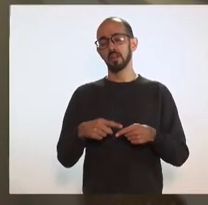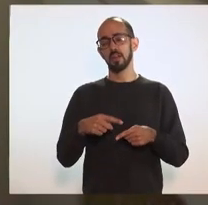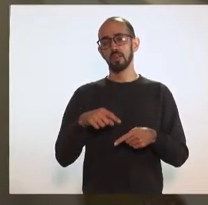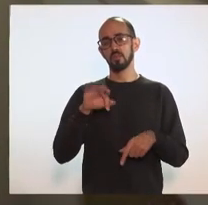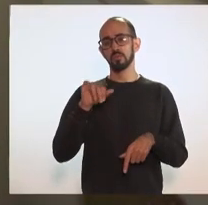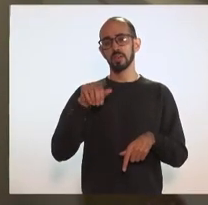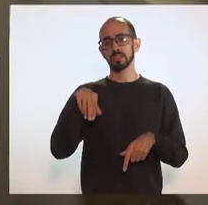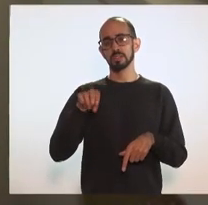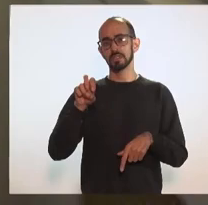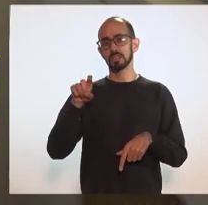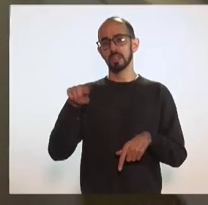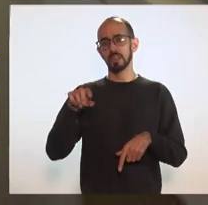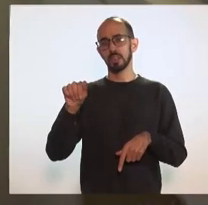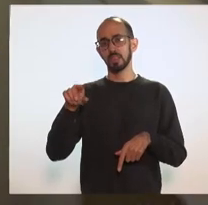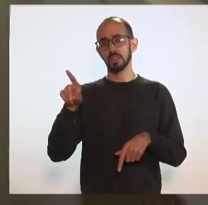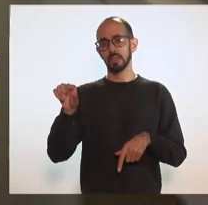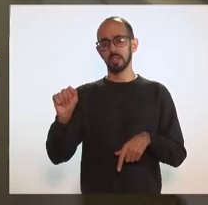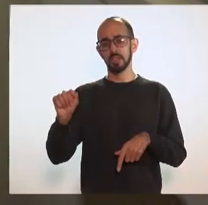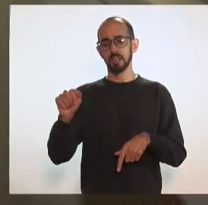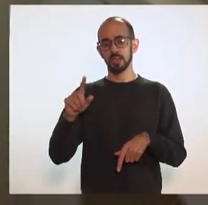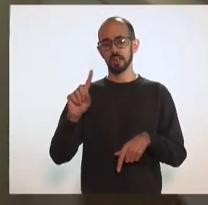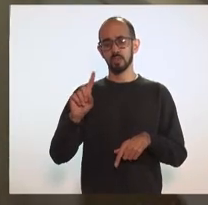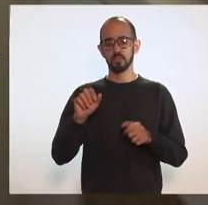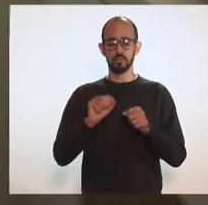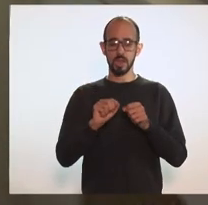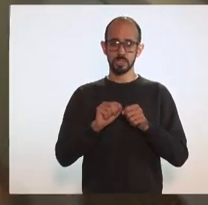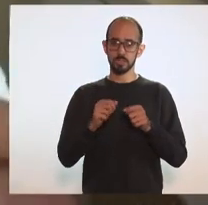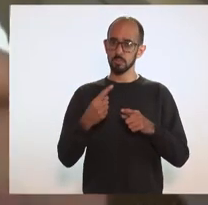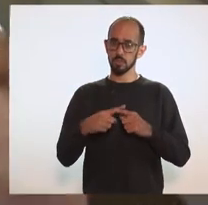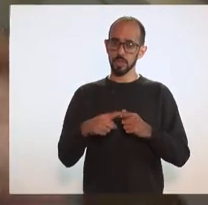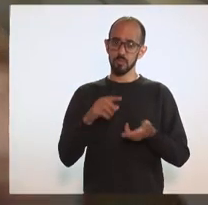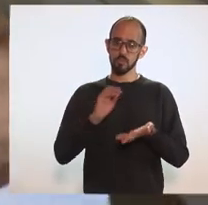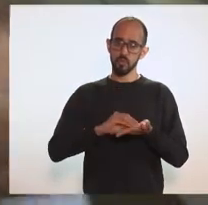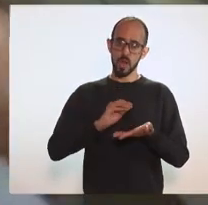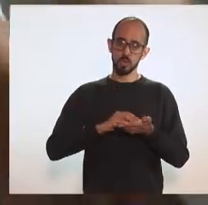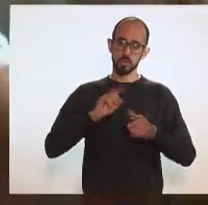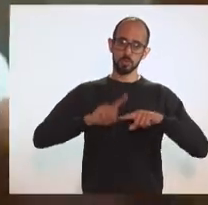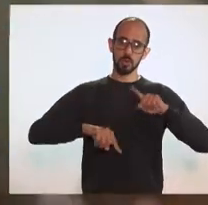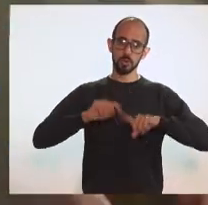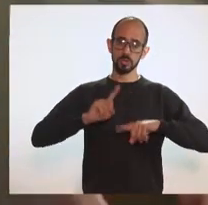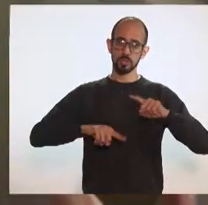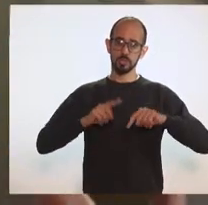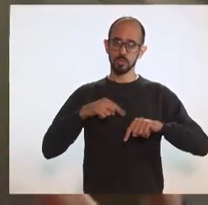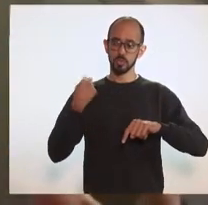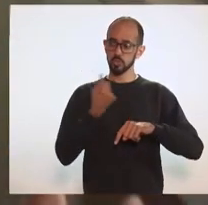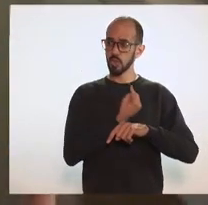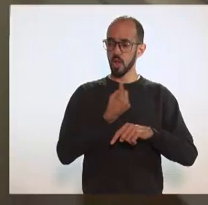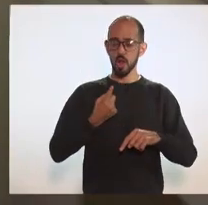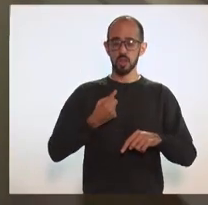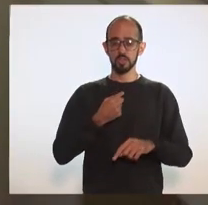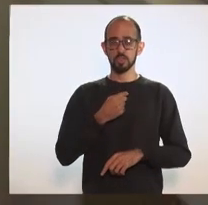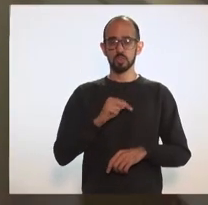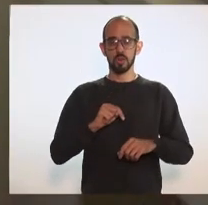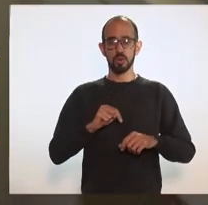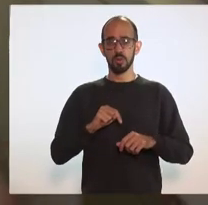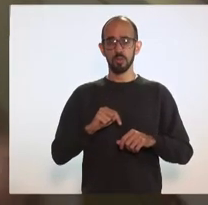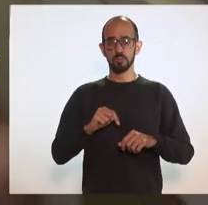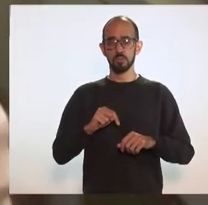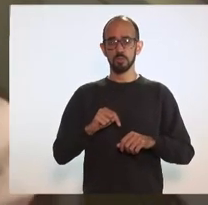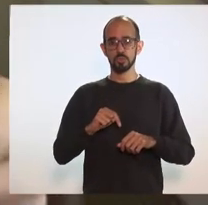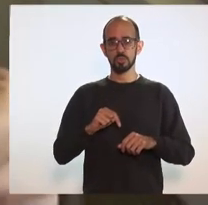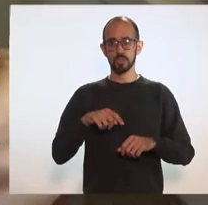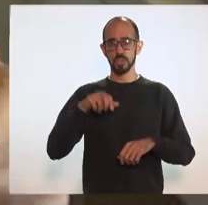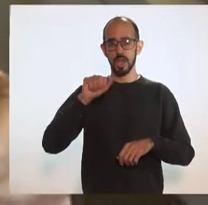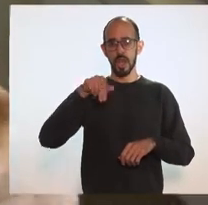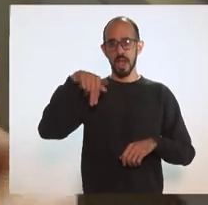não faz porque também não tem mais frio sono produto nós somos amar tiko's e aí o